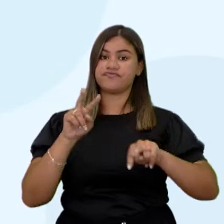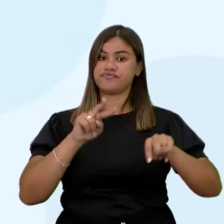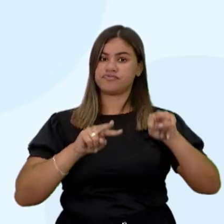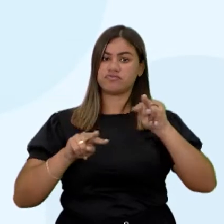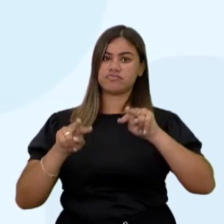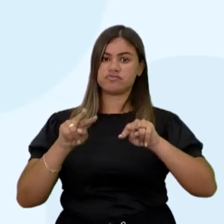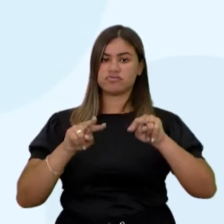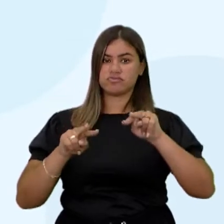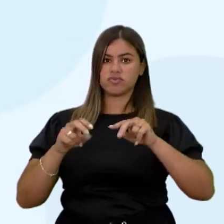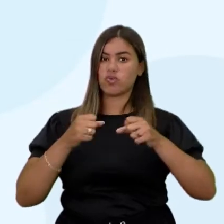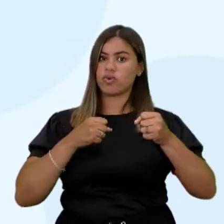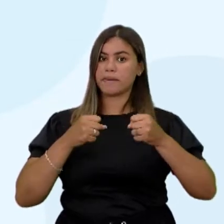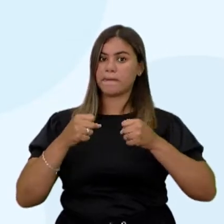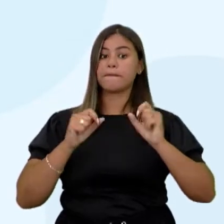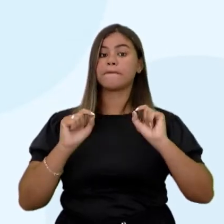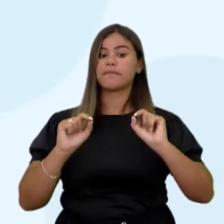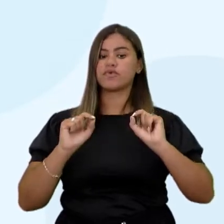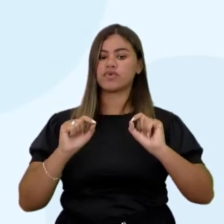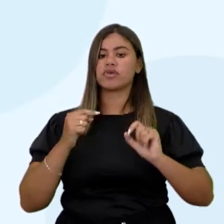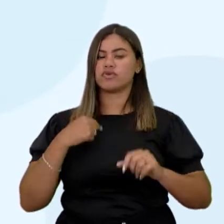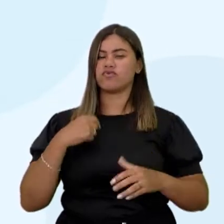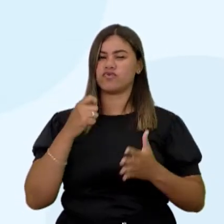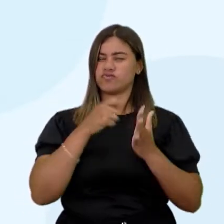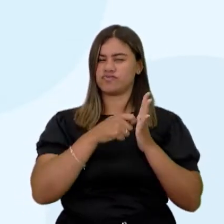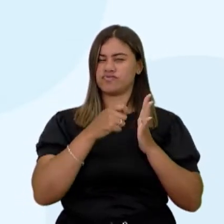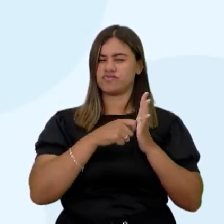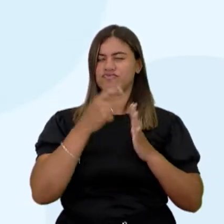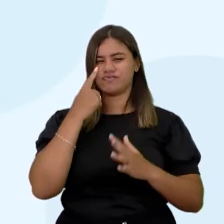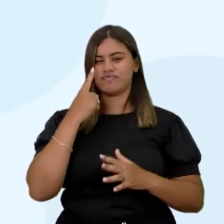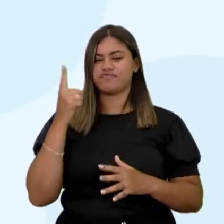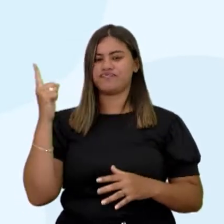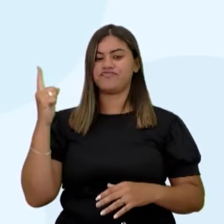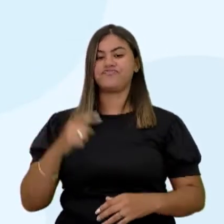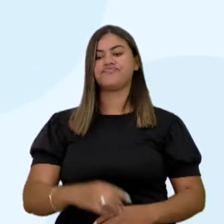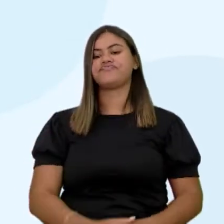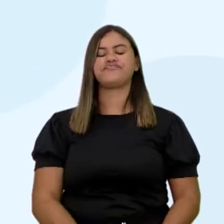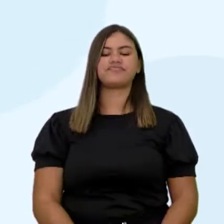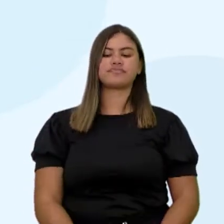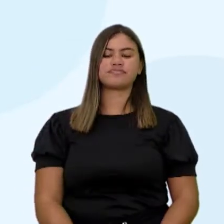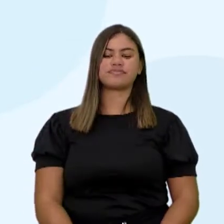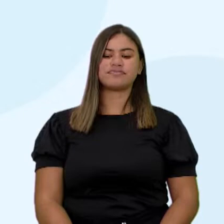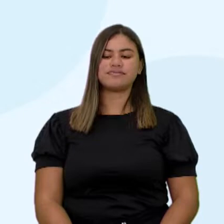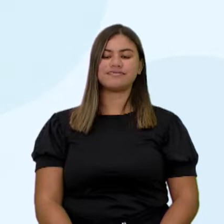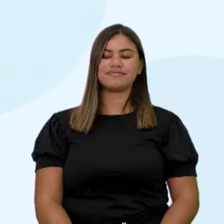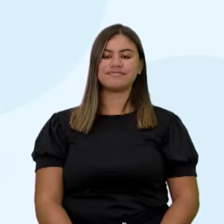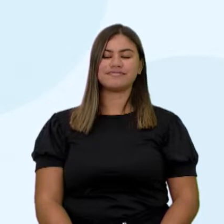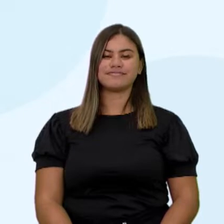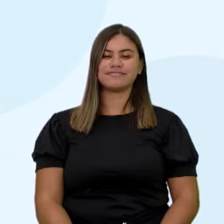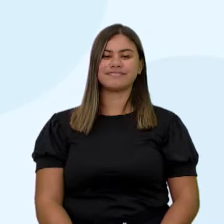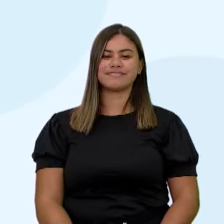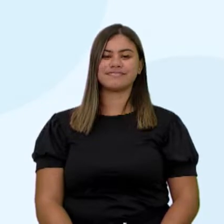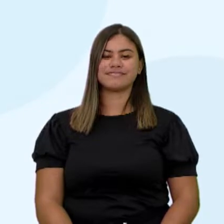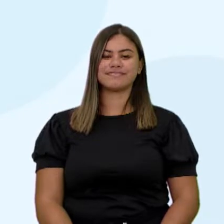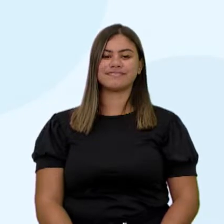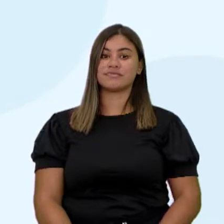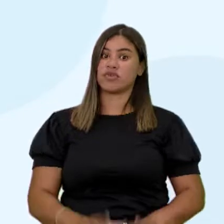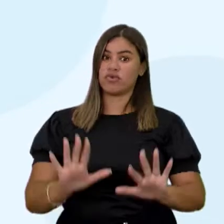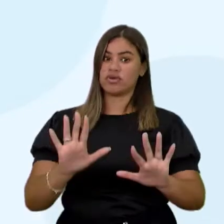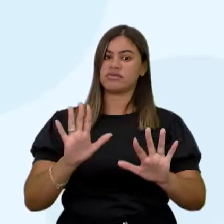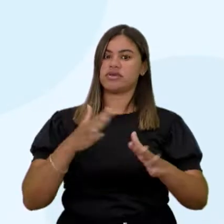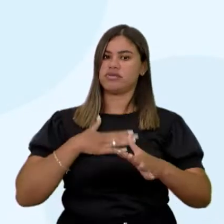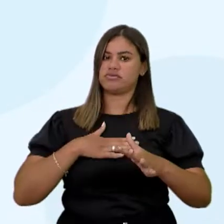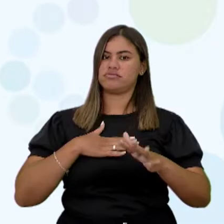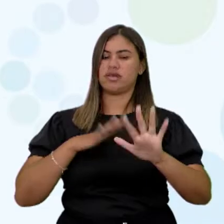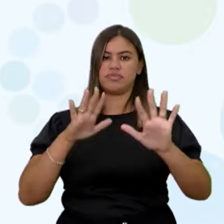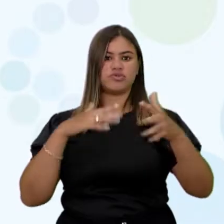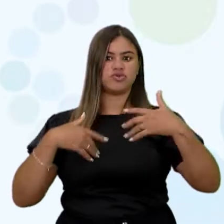de imprensa. Eu vou até ali dar uma escrevidinha, bonitinho, calma aí comigo, a escrevidinha é legal, né? Então, deixa eu ver se consegue escrever aqui. Não, peraí, dá um jeito, peraí. Não, peraí, opa,